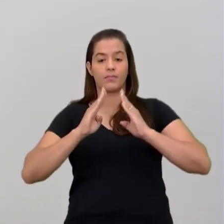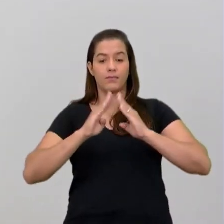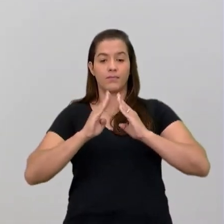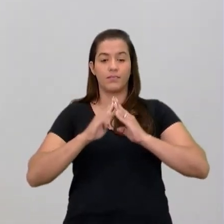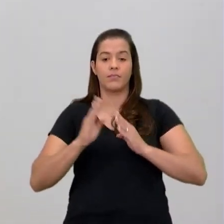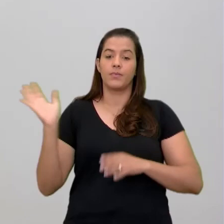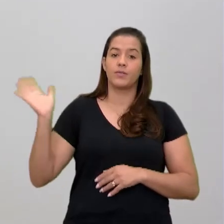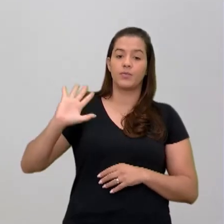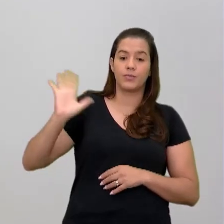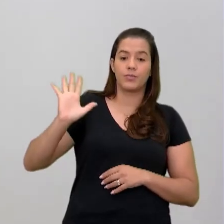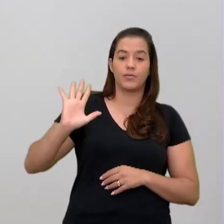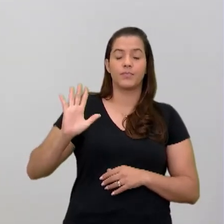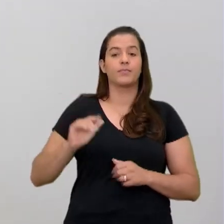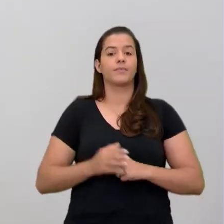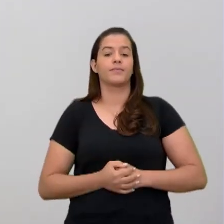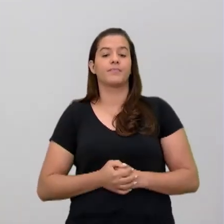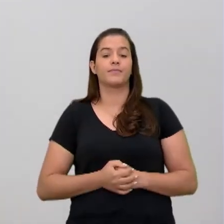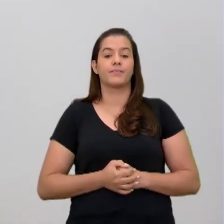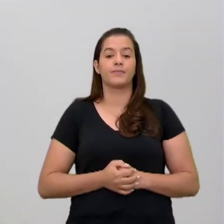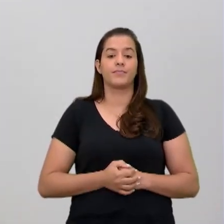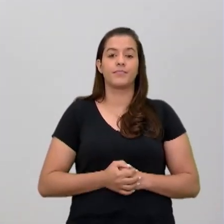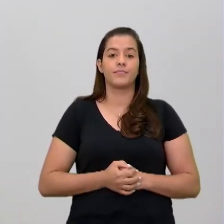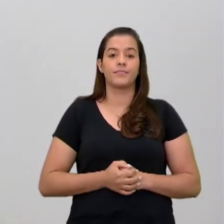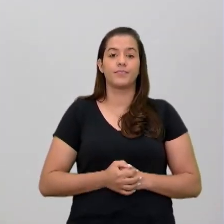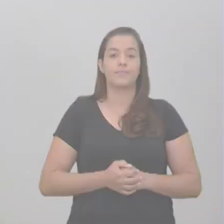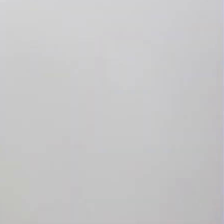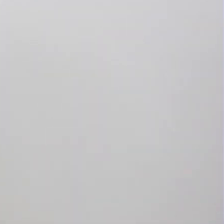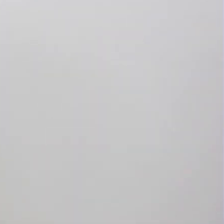eu digo tchau. Tchau pra vocês. Valeu, galera. Obrigado.